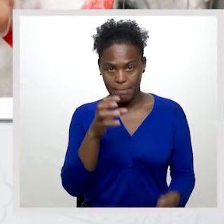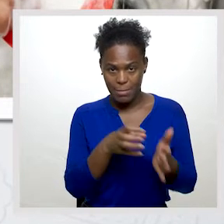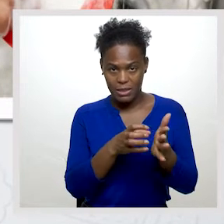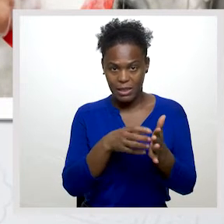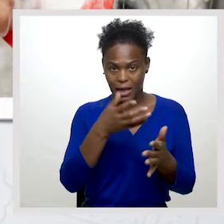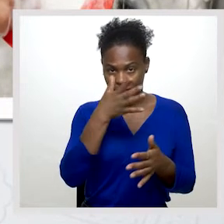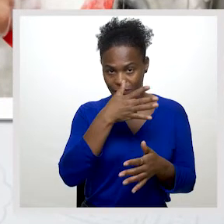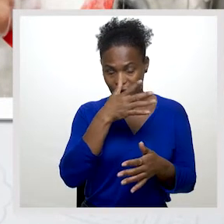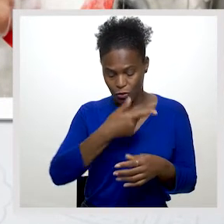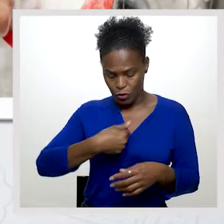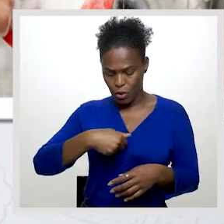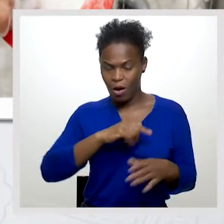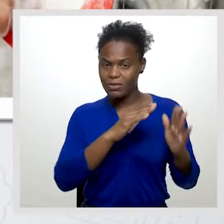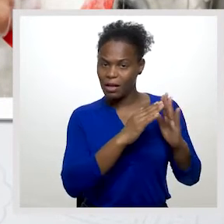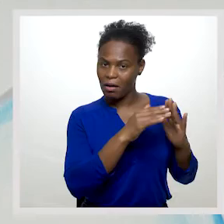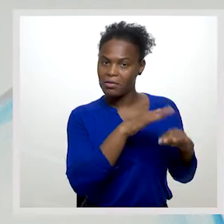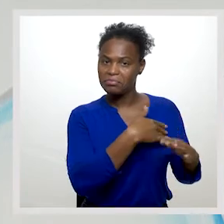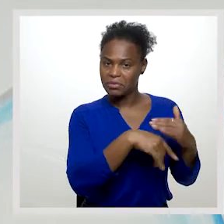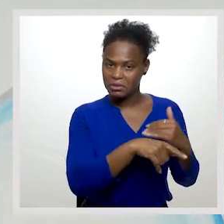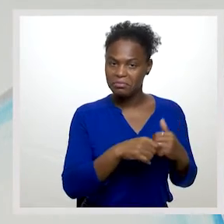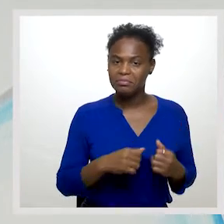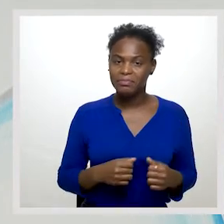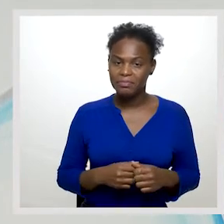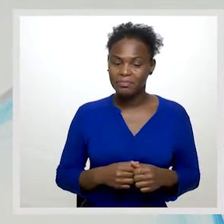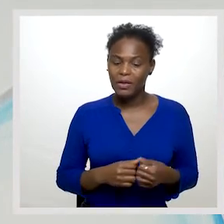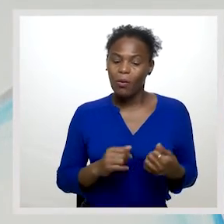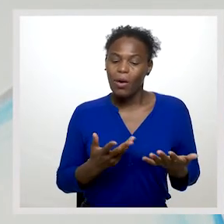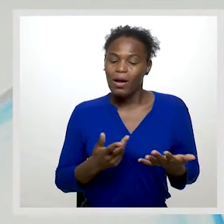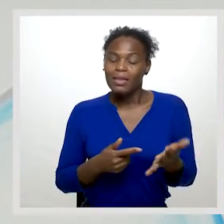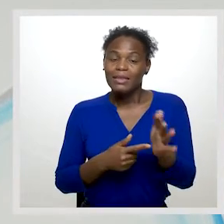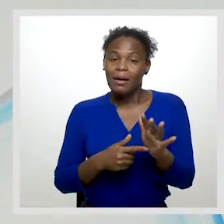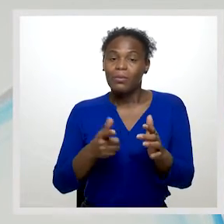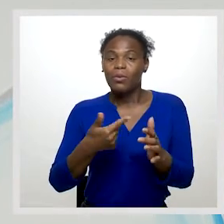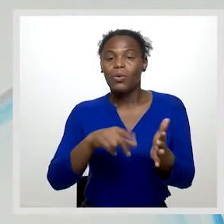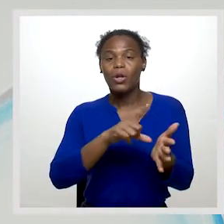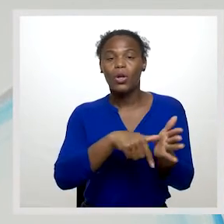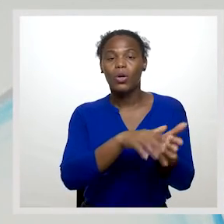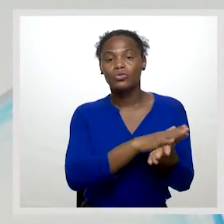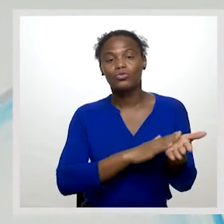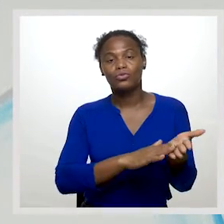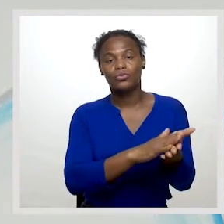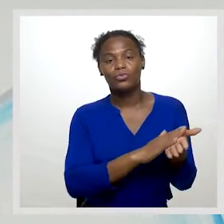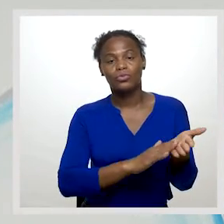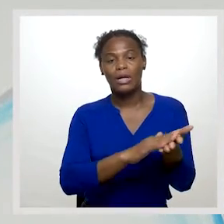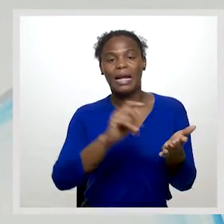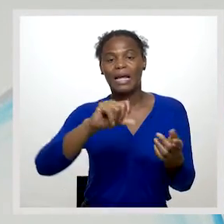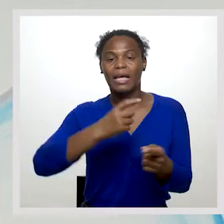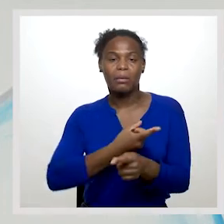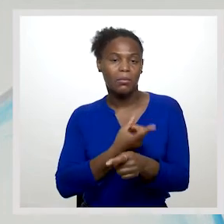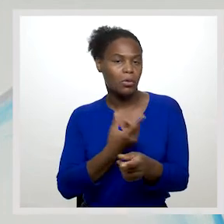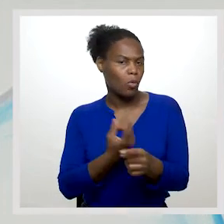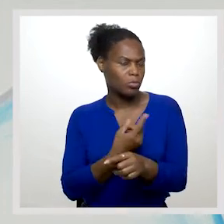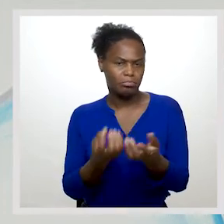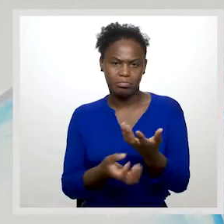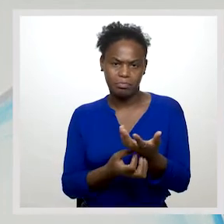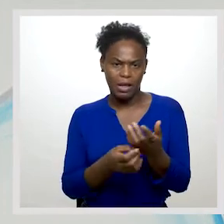atividade praticada por nós em casa, não é? Quando estamos a lavar os nossos equipamentos da